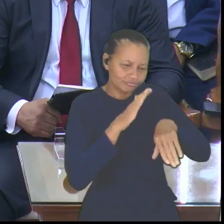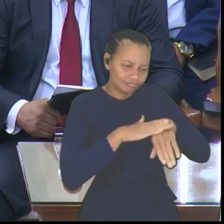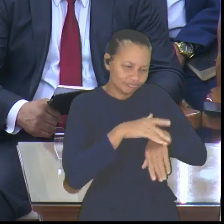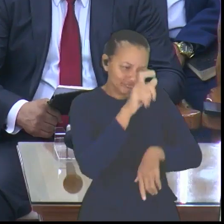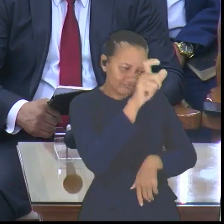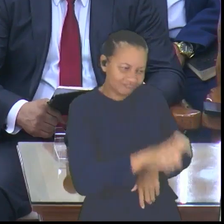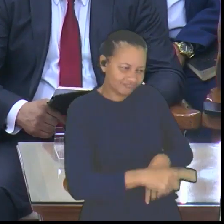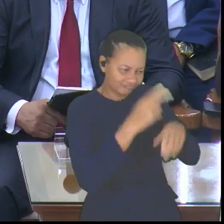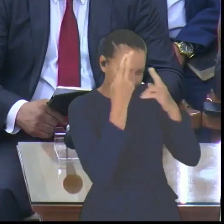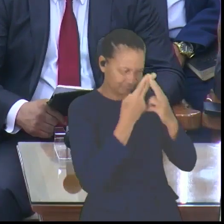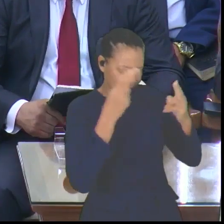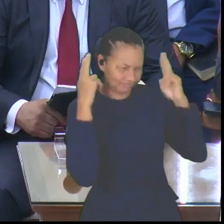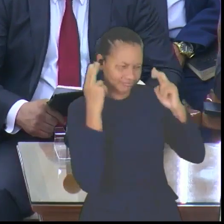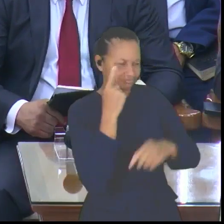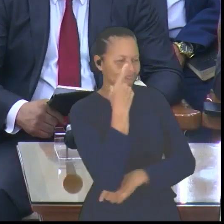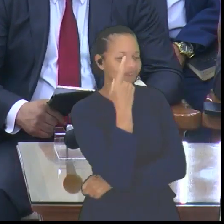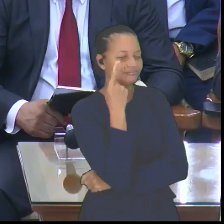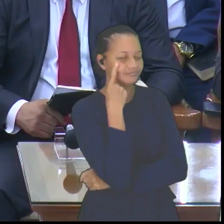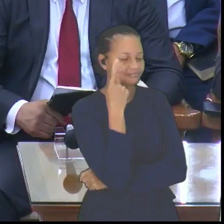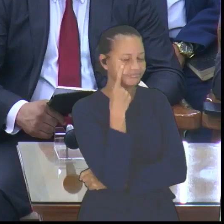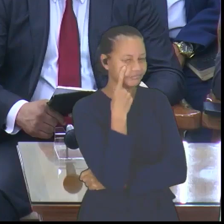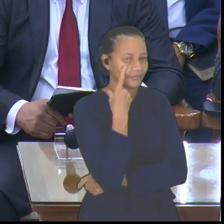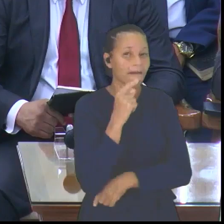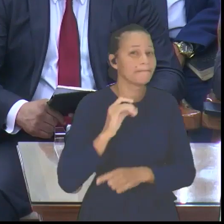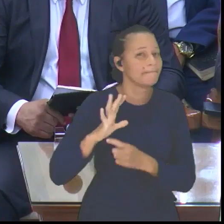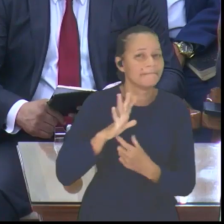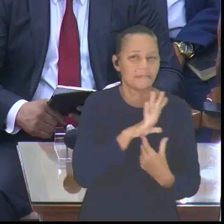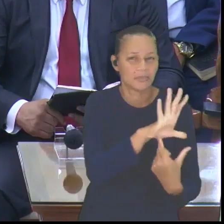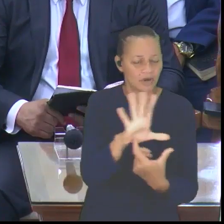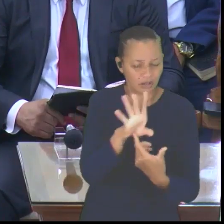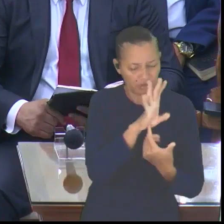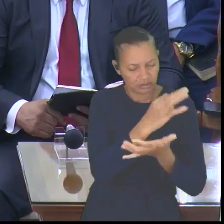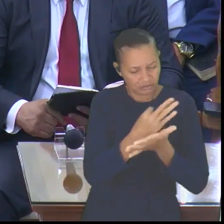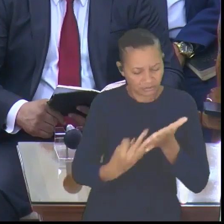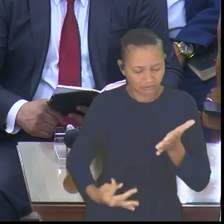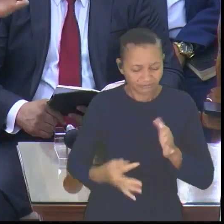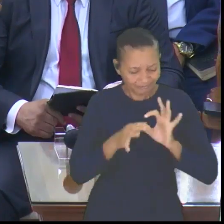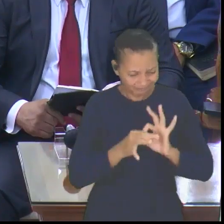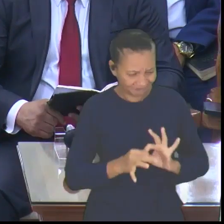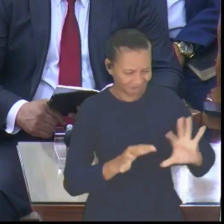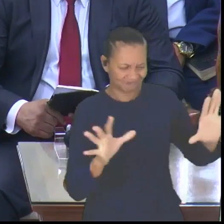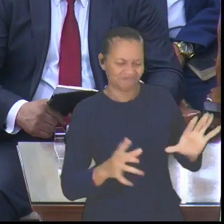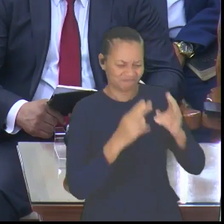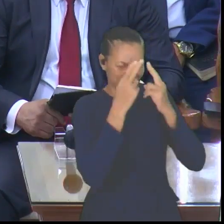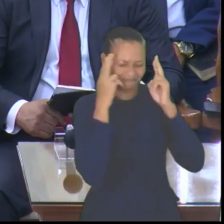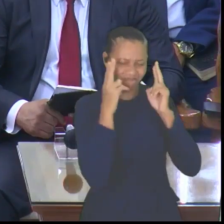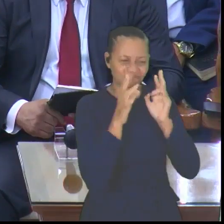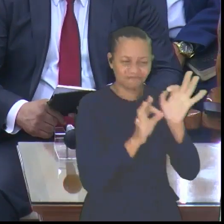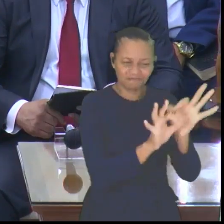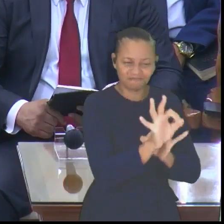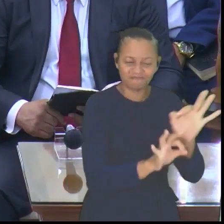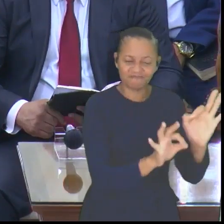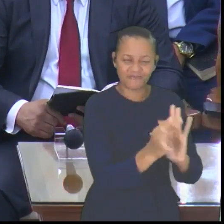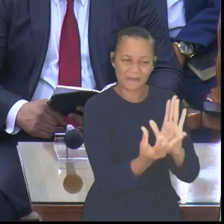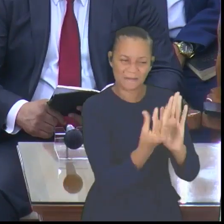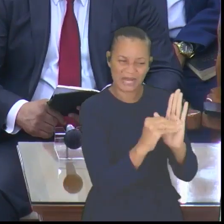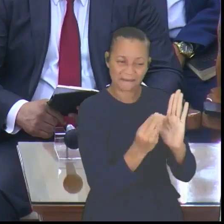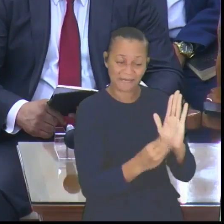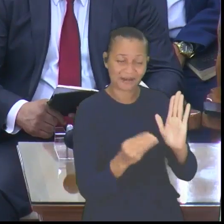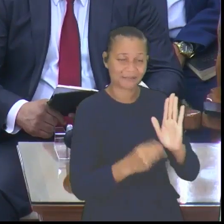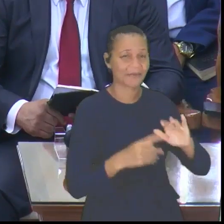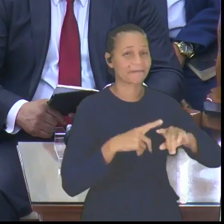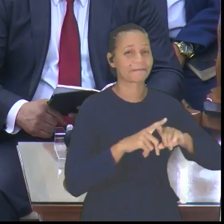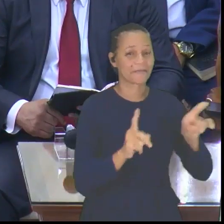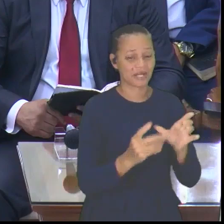de Herodes, mas também nos mostra no texto. Deus permitiu Herodes planejar, mas o texto nos mostra